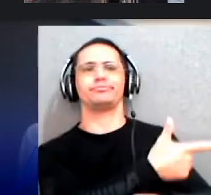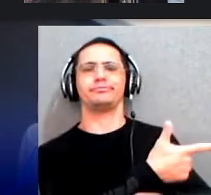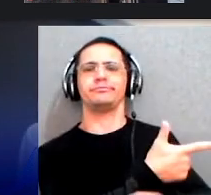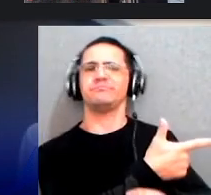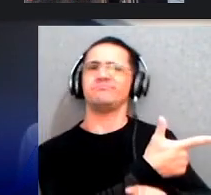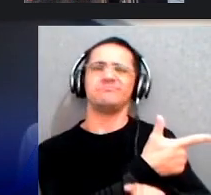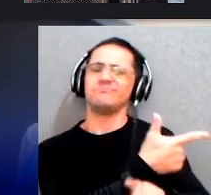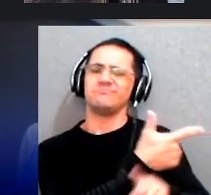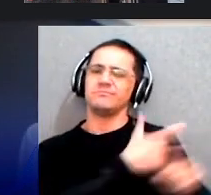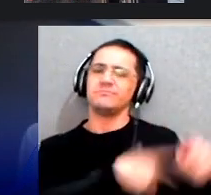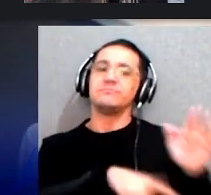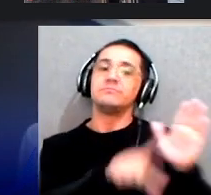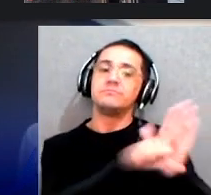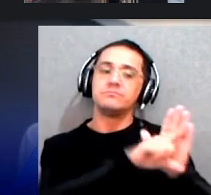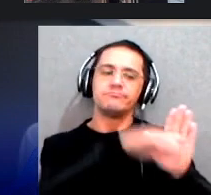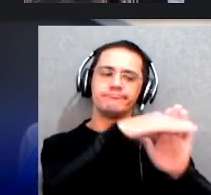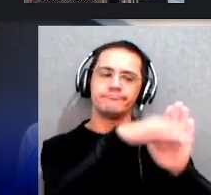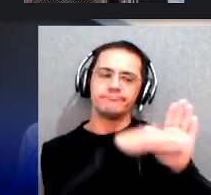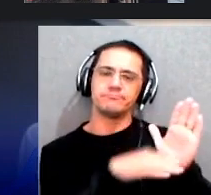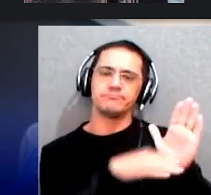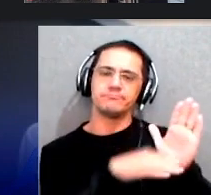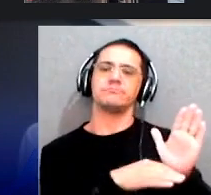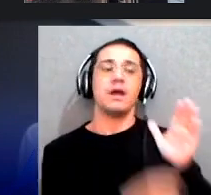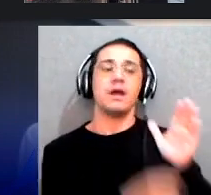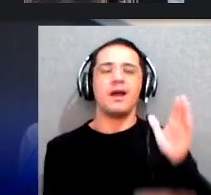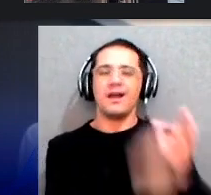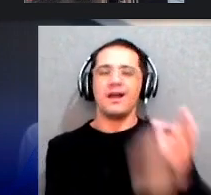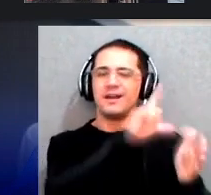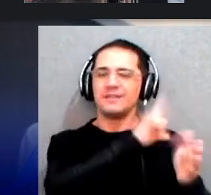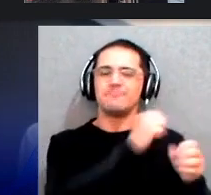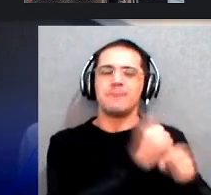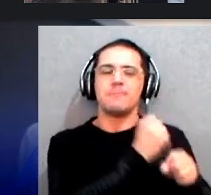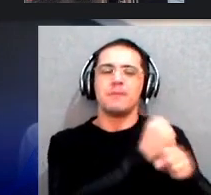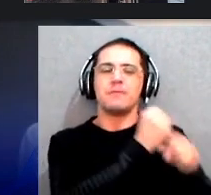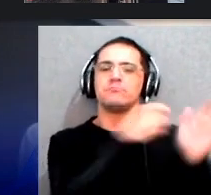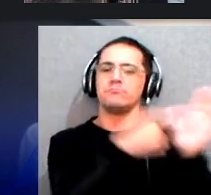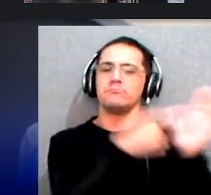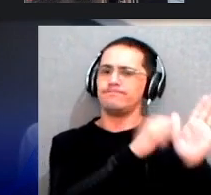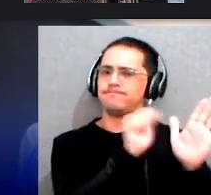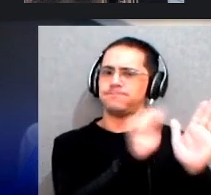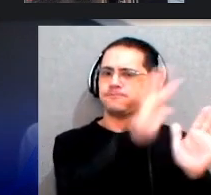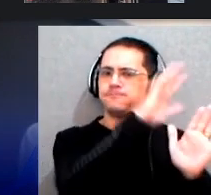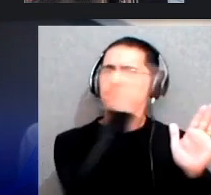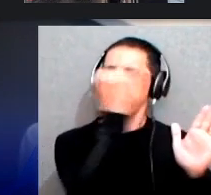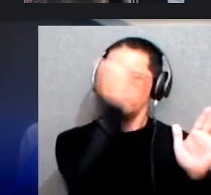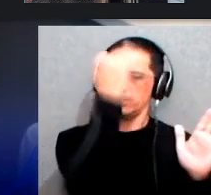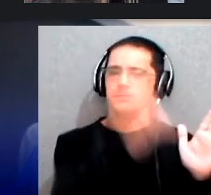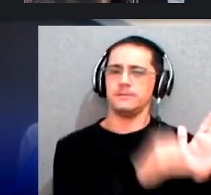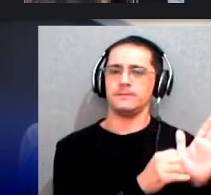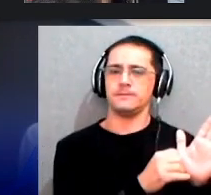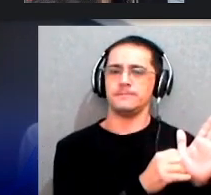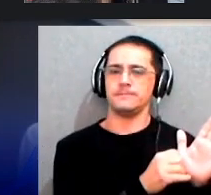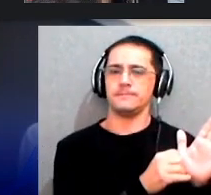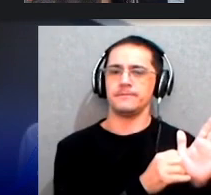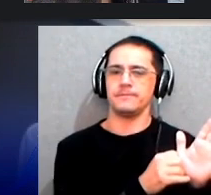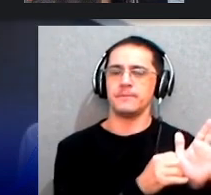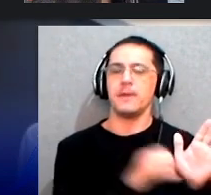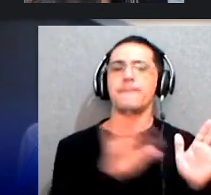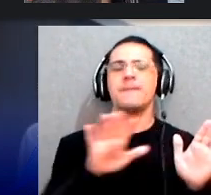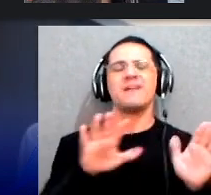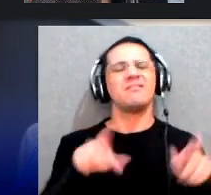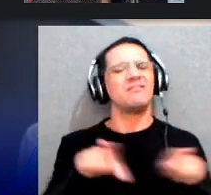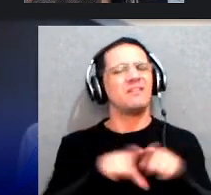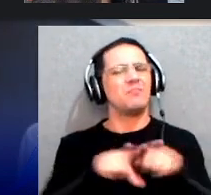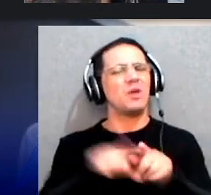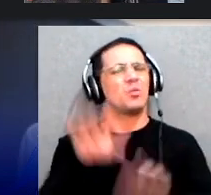antes. Então, e também não podemos olhar a tecnologia e a virtualização de forma maniqueísta. Quer dizer, ela não é